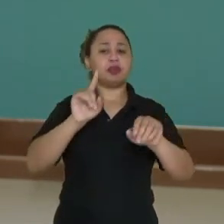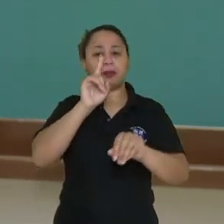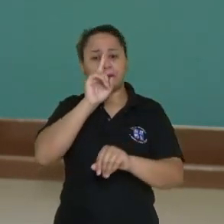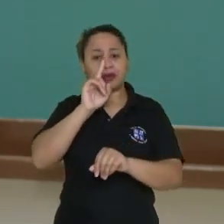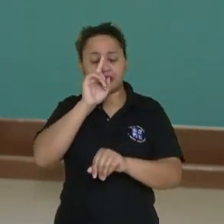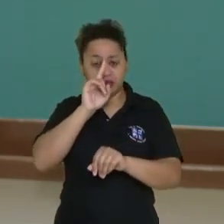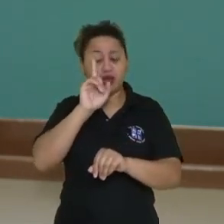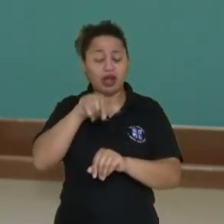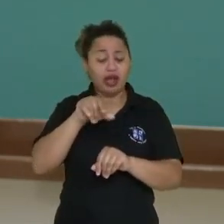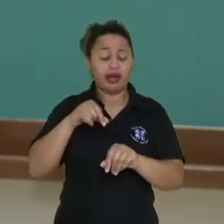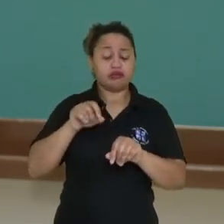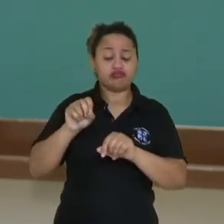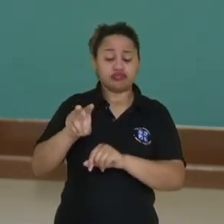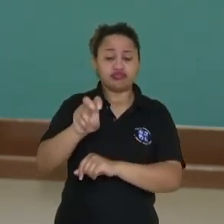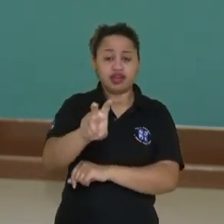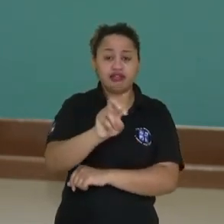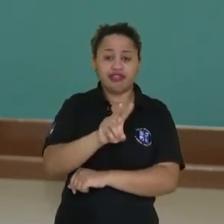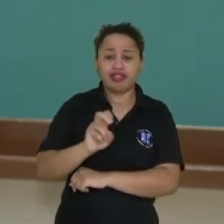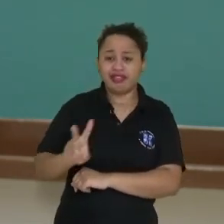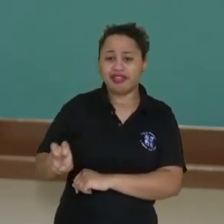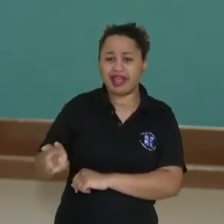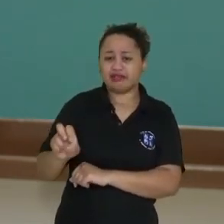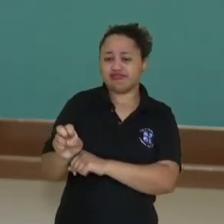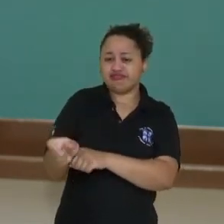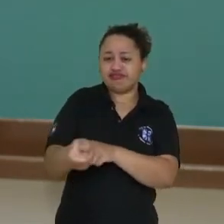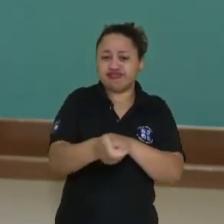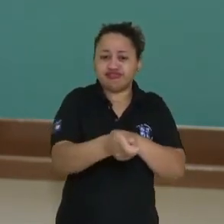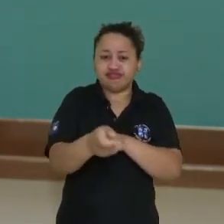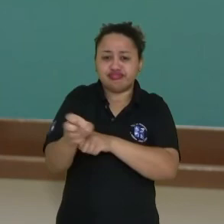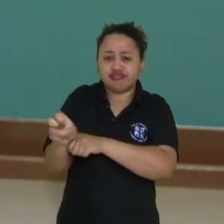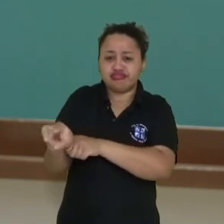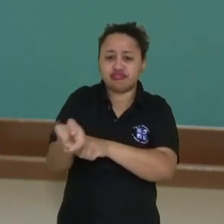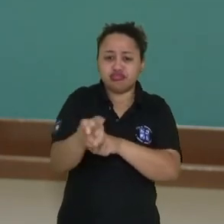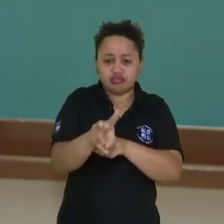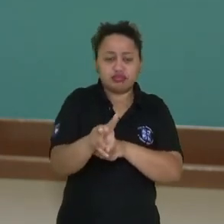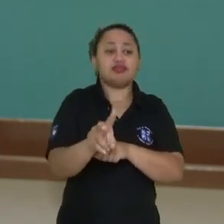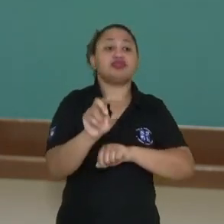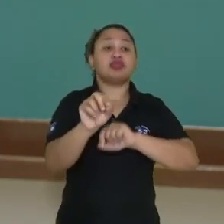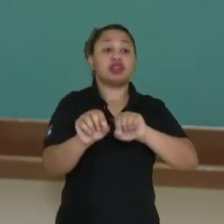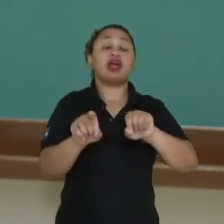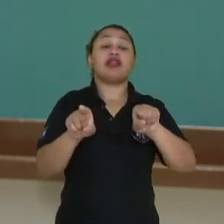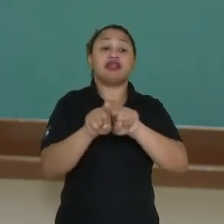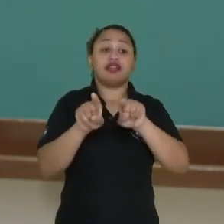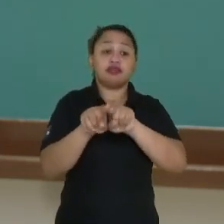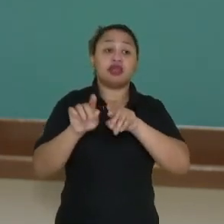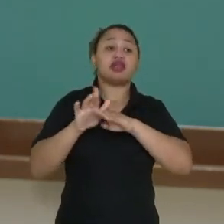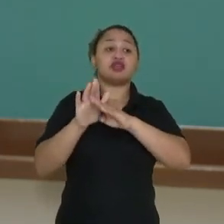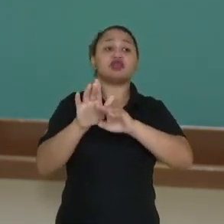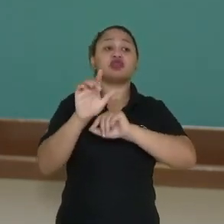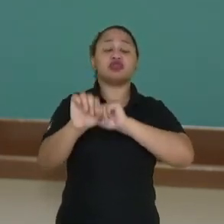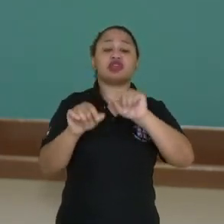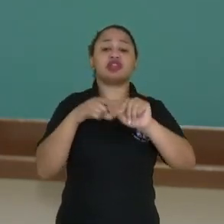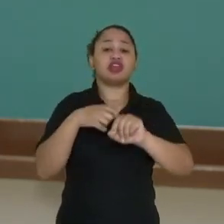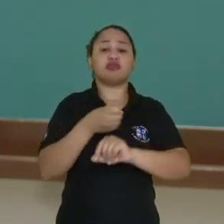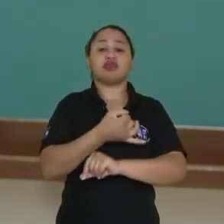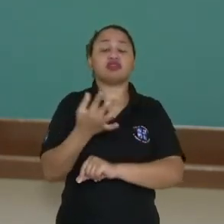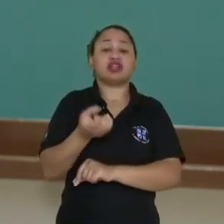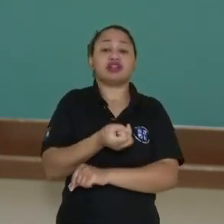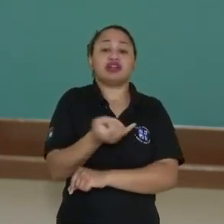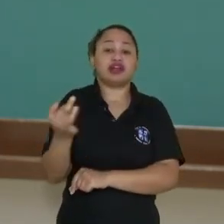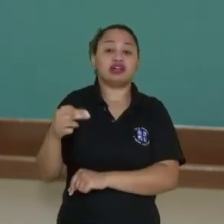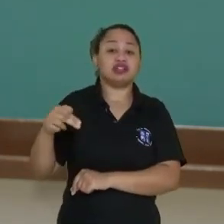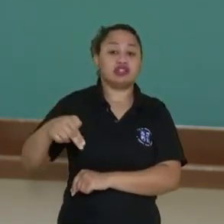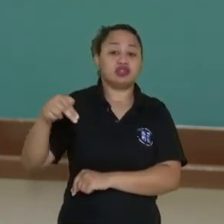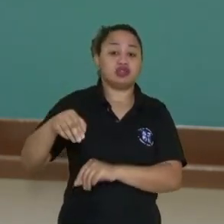de agrotóxicos mesmo, né, de fertilizantes químicos, né, ainda permite que haja uma alta concentração de nitrogênio no